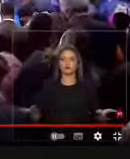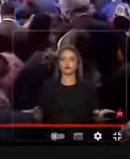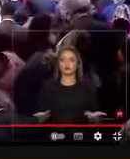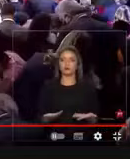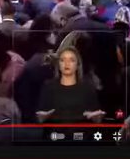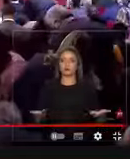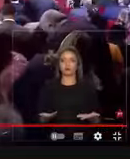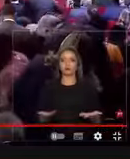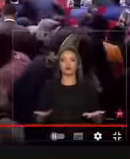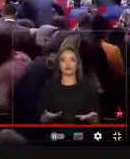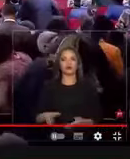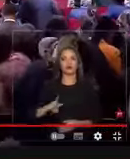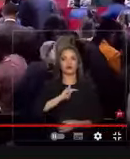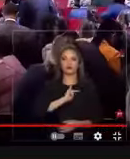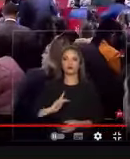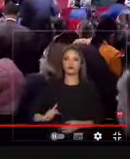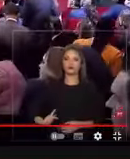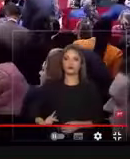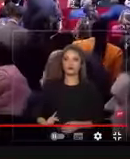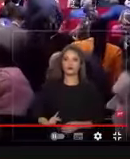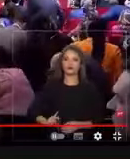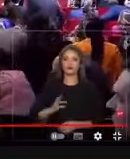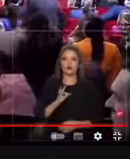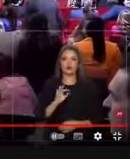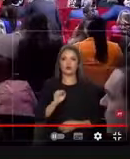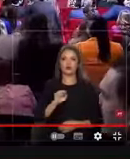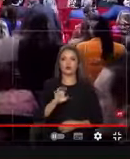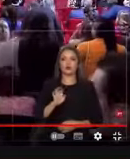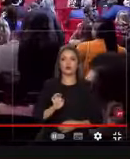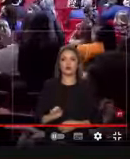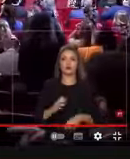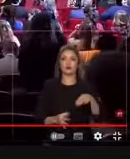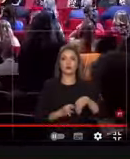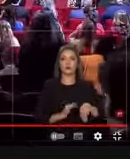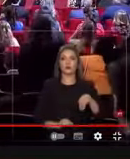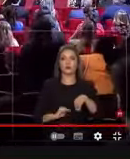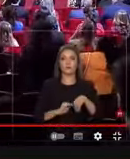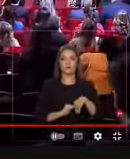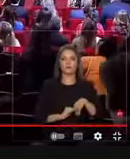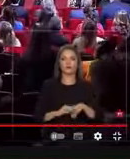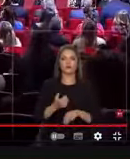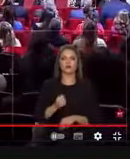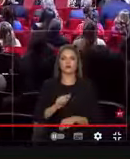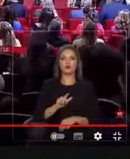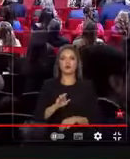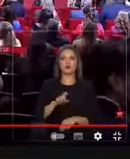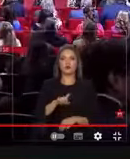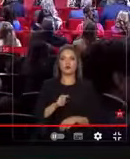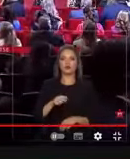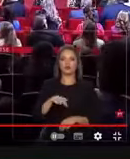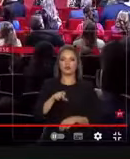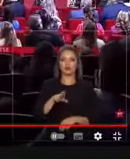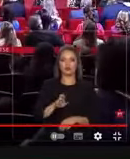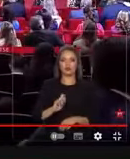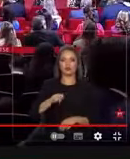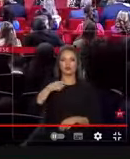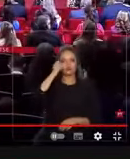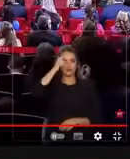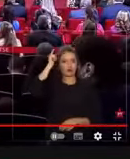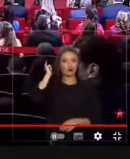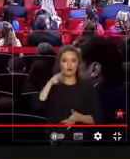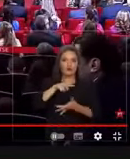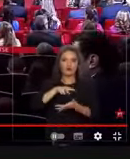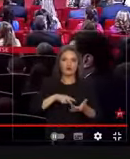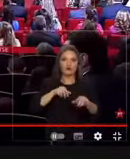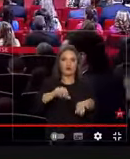momento, Sua Excelência, Senhor Presidente do Tribunal Superior Eleitoral, ministro Alexandre de Moraes, fará a leitura do teor do diploma